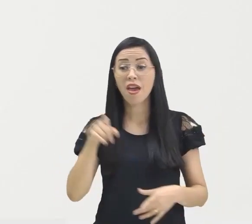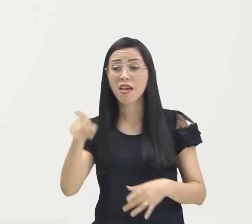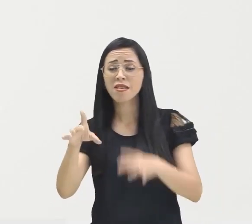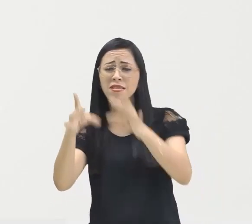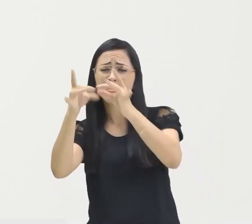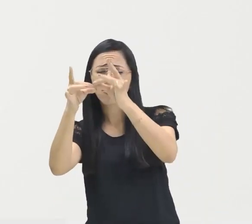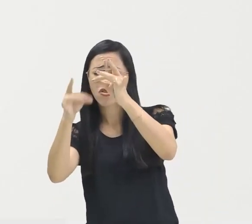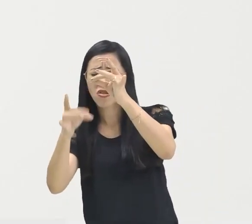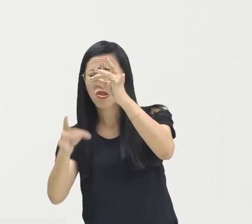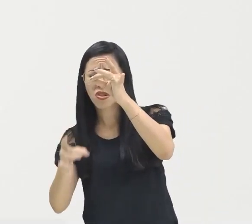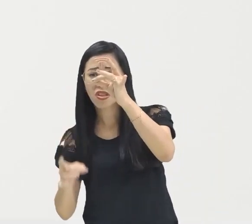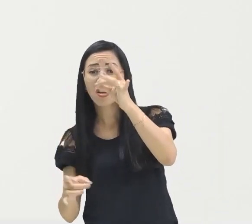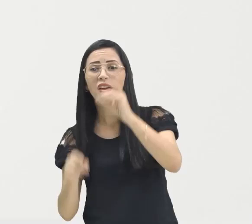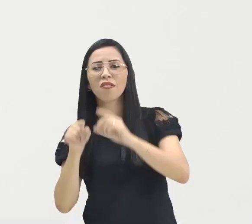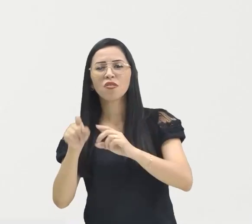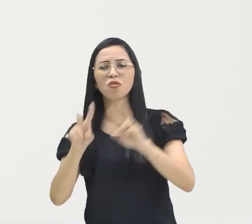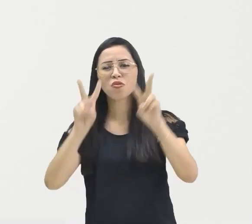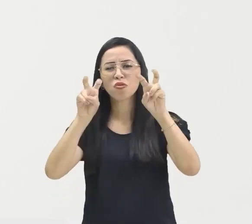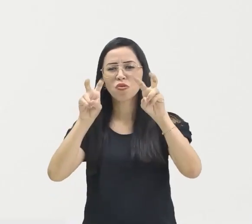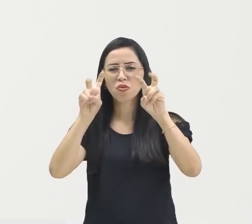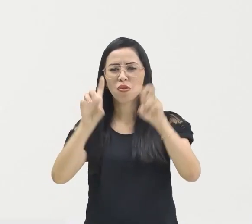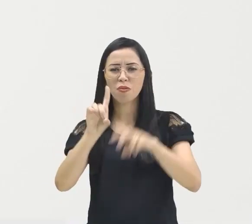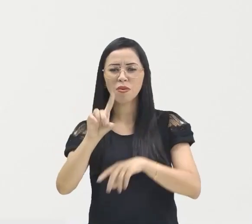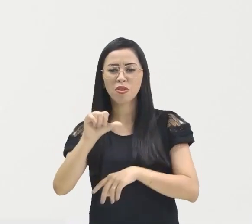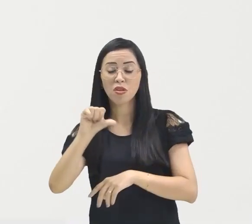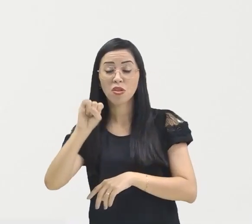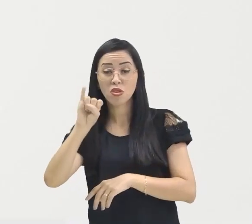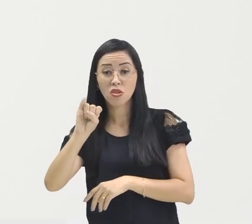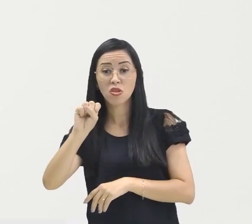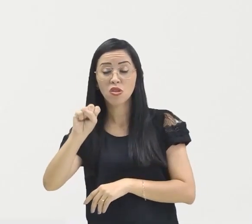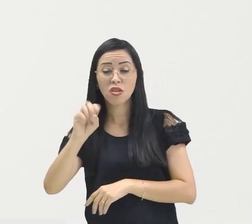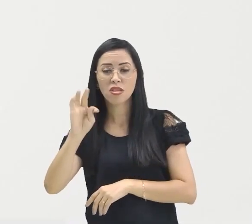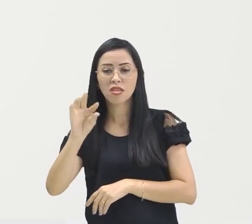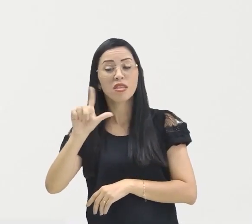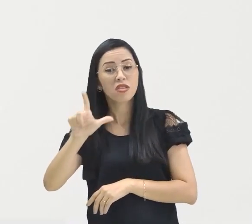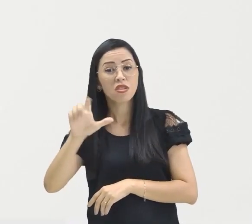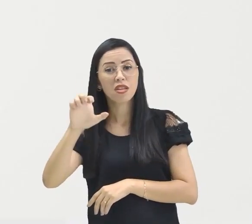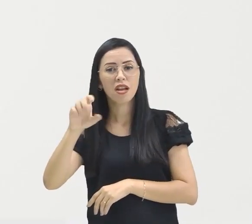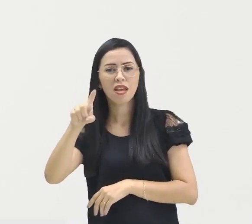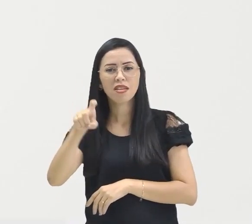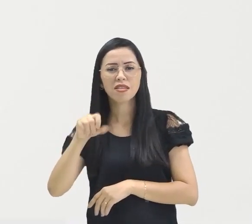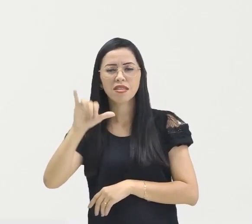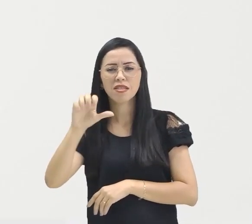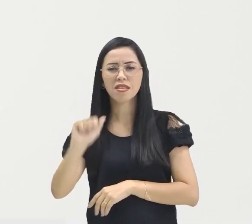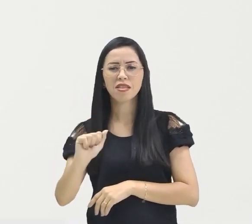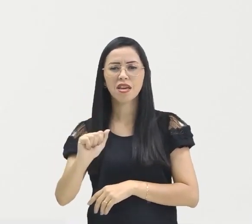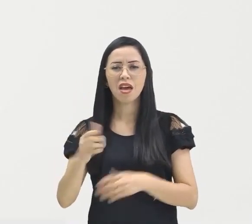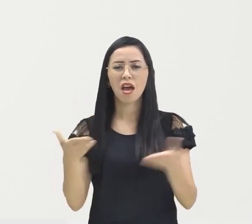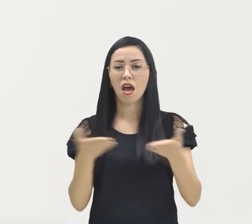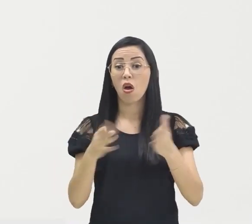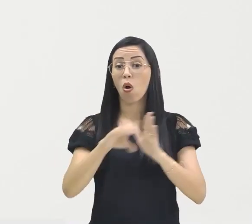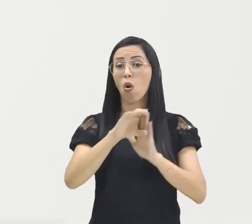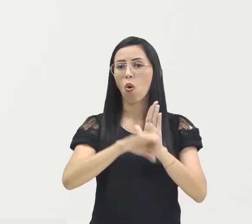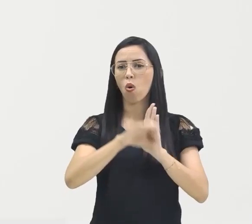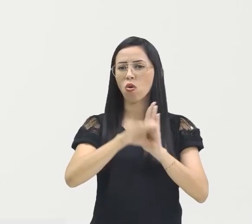sobre a dislexia. Aprendemos um pouco sobre os dois temas, dislexia, agora vamos conceituar o parágrafo. O que